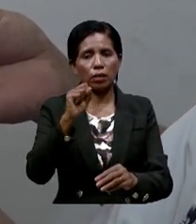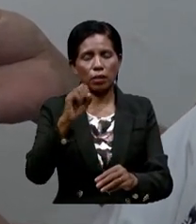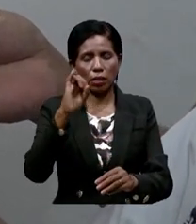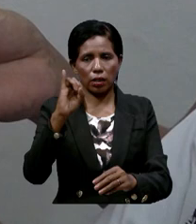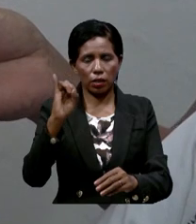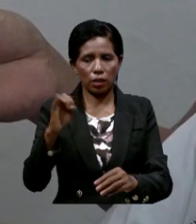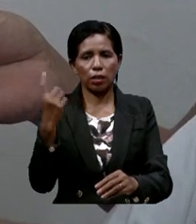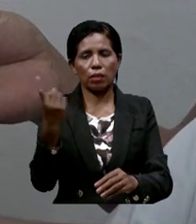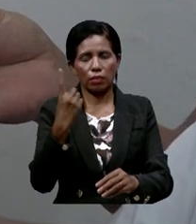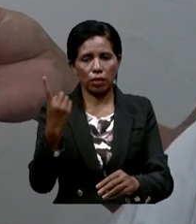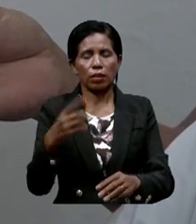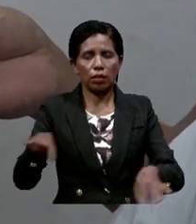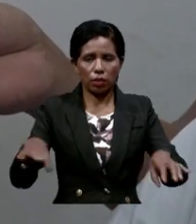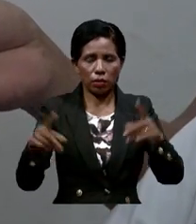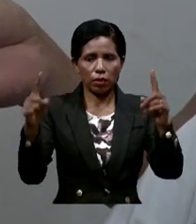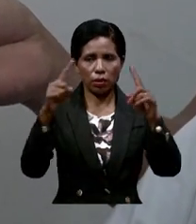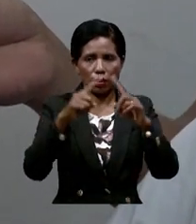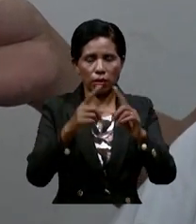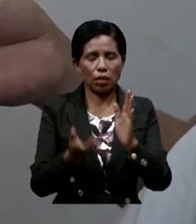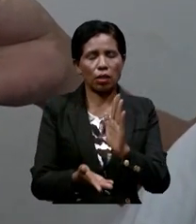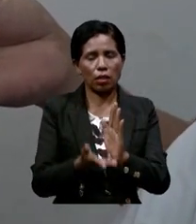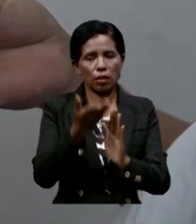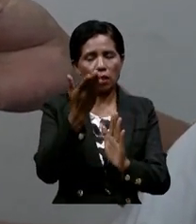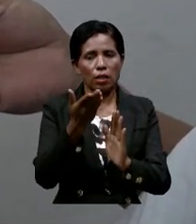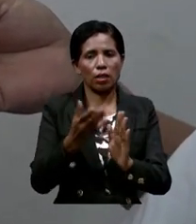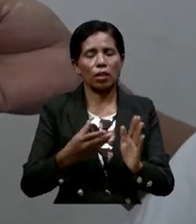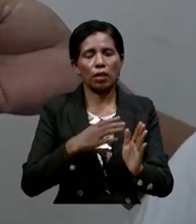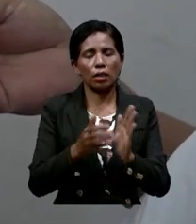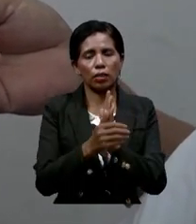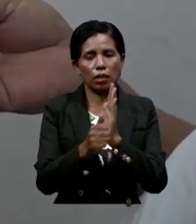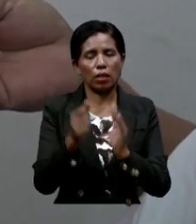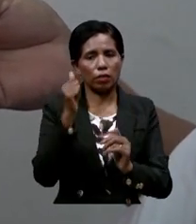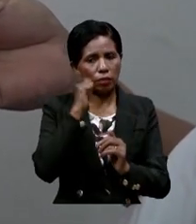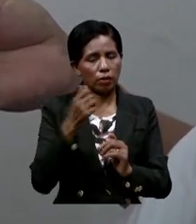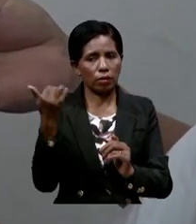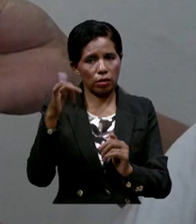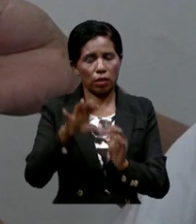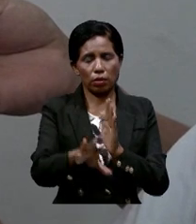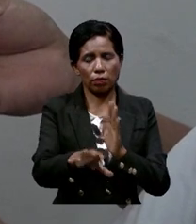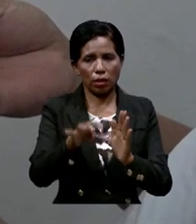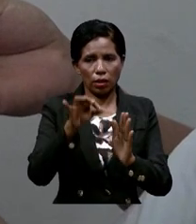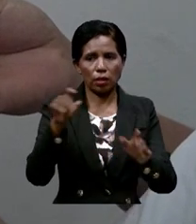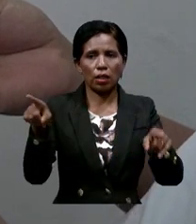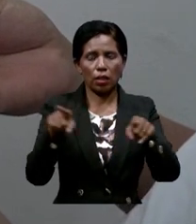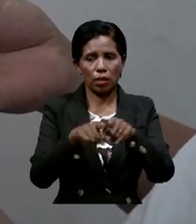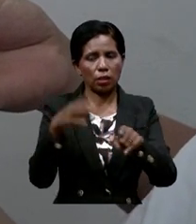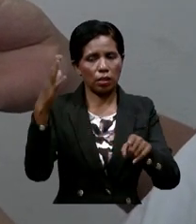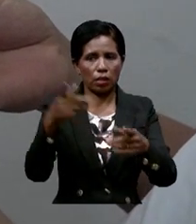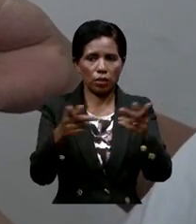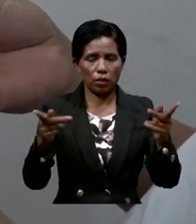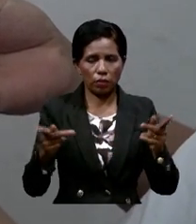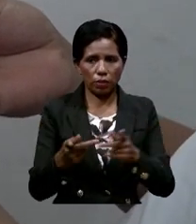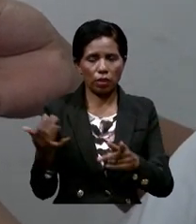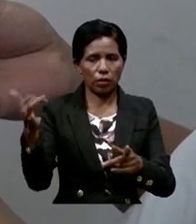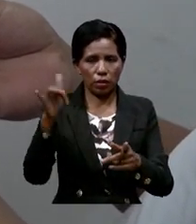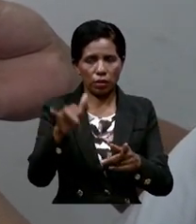fatin servisu ba hasai kapasitasam feto sira atu bele retam posição iha fatin estratégico